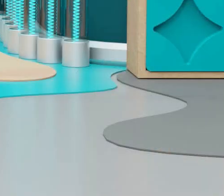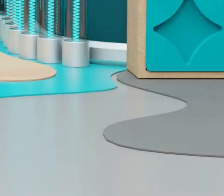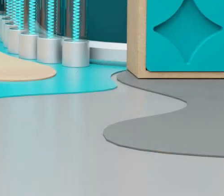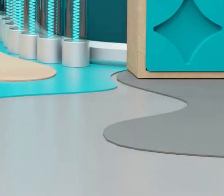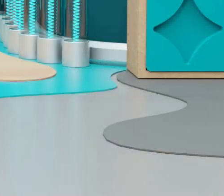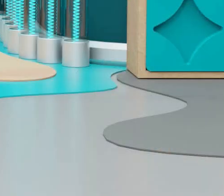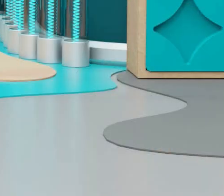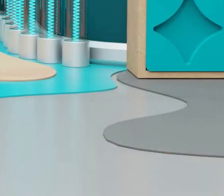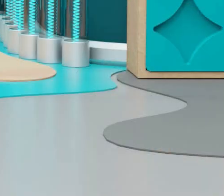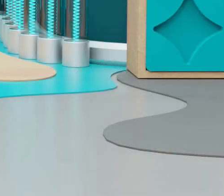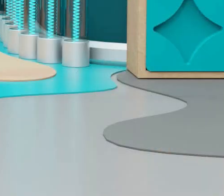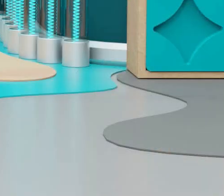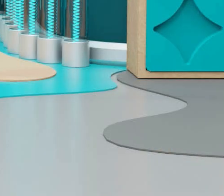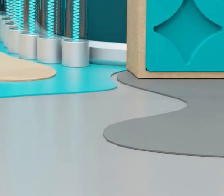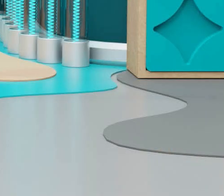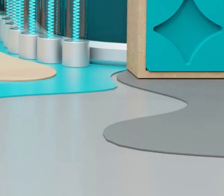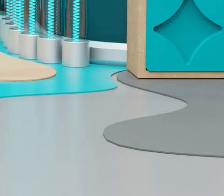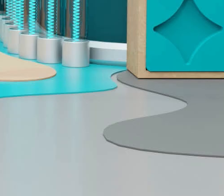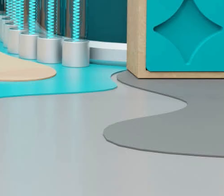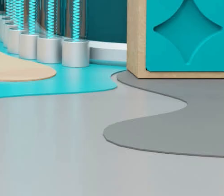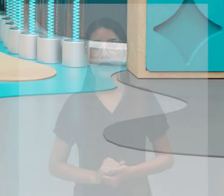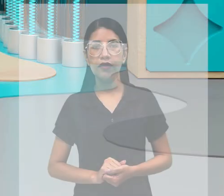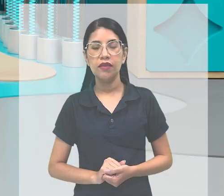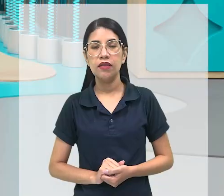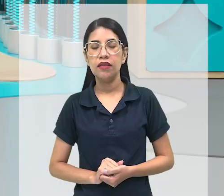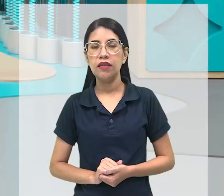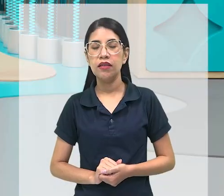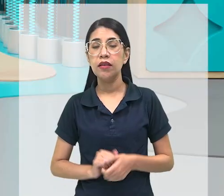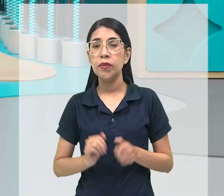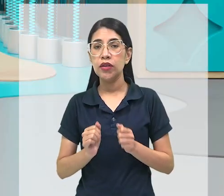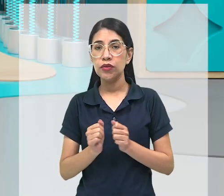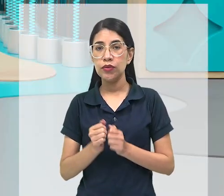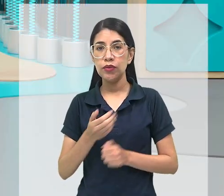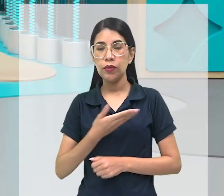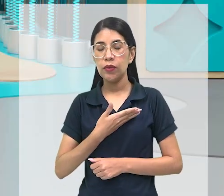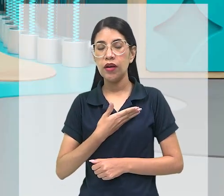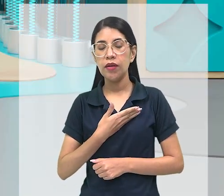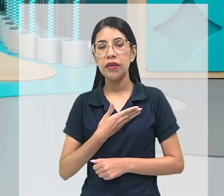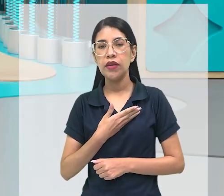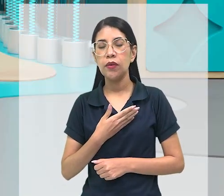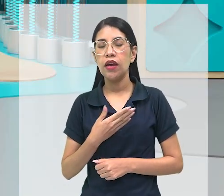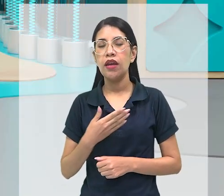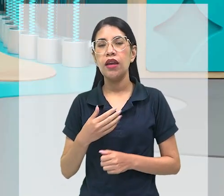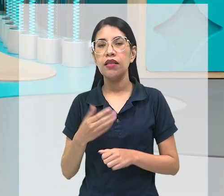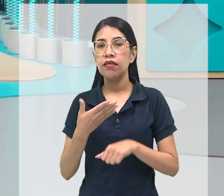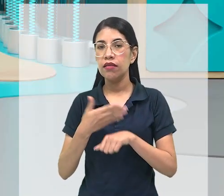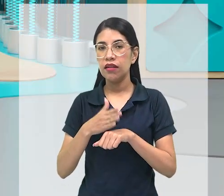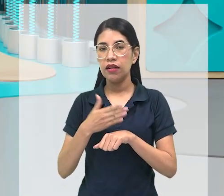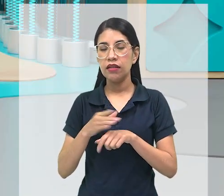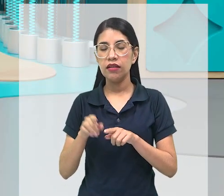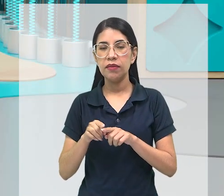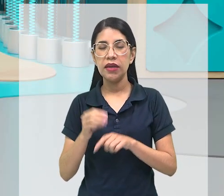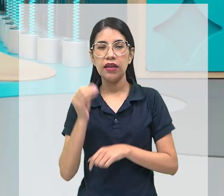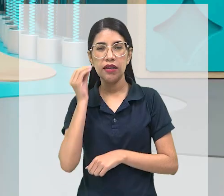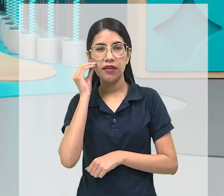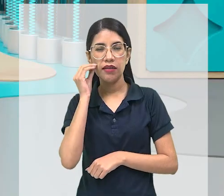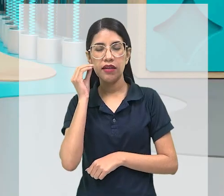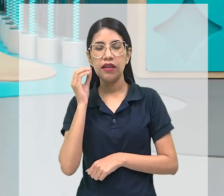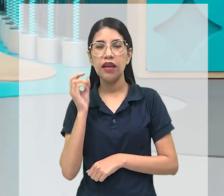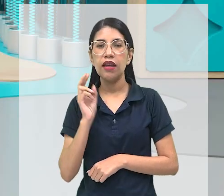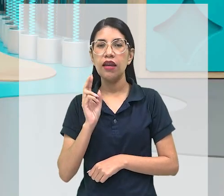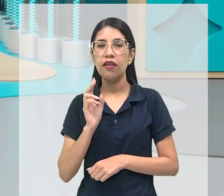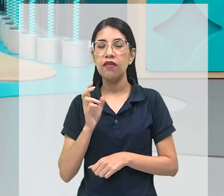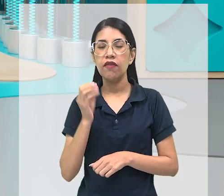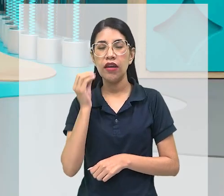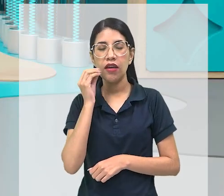ele esticar assim um pouco o pescoço, coloca o dedo lá na carótida dele, tenta sentir para você saber como